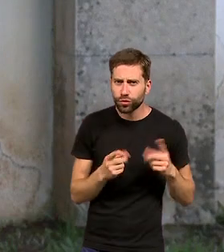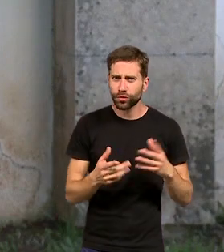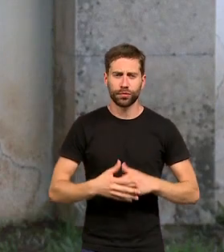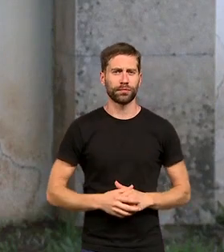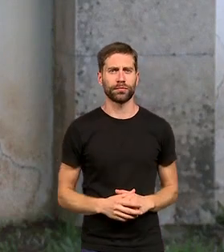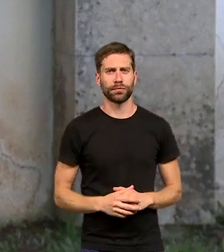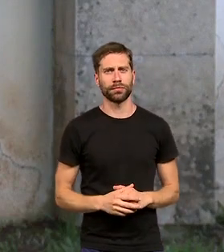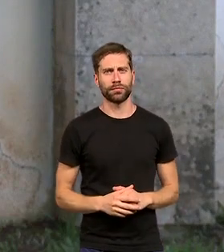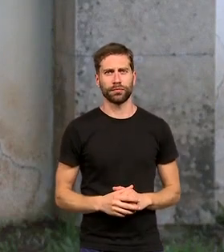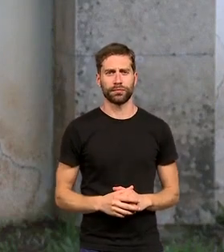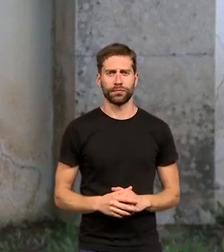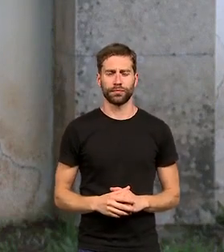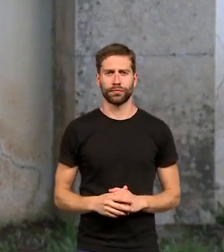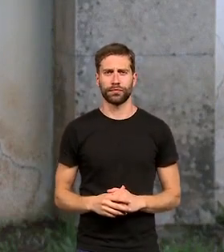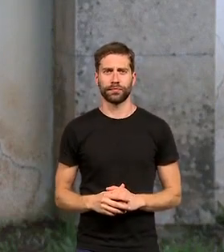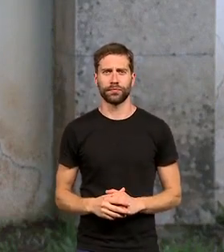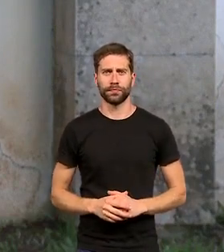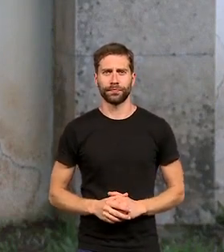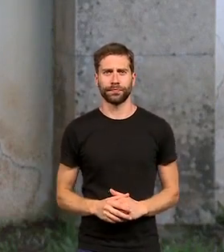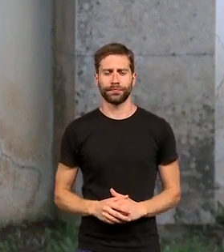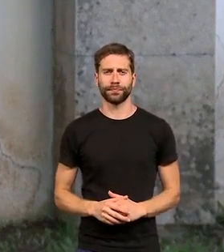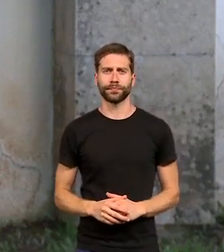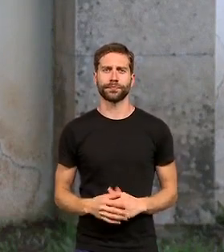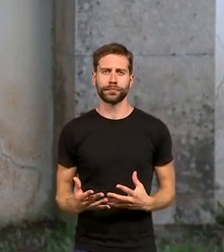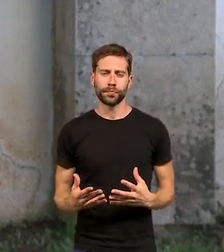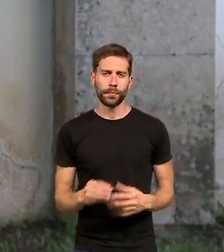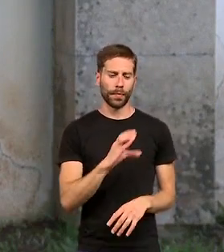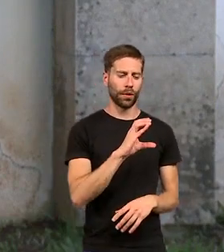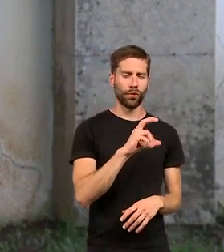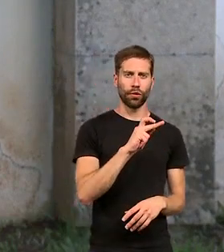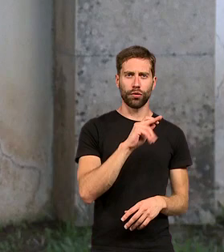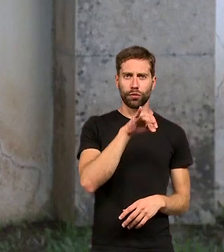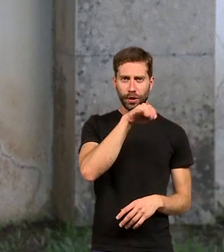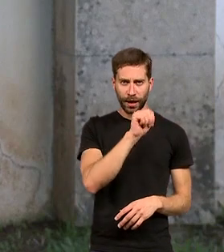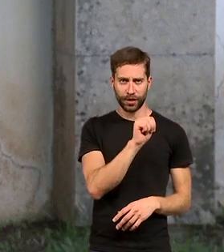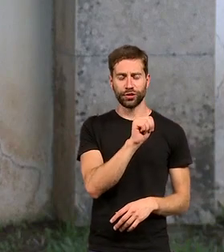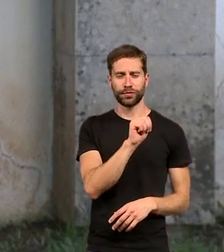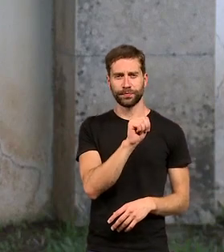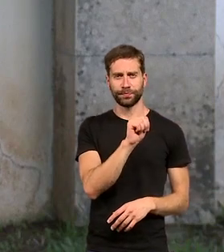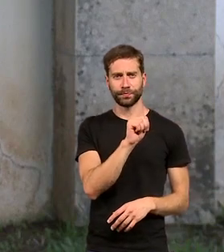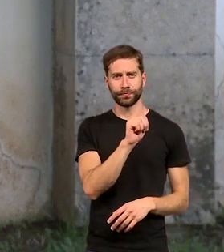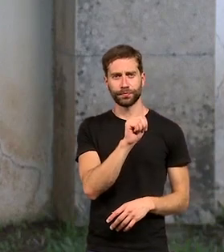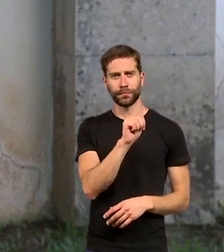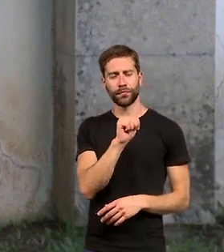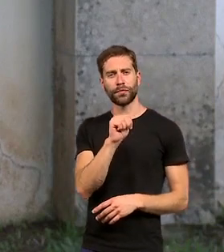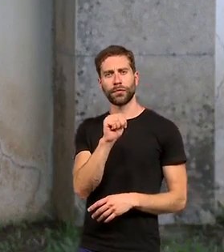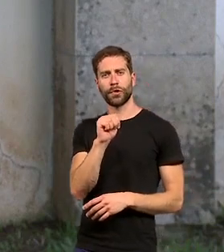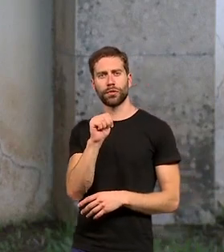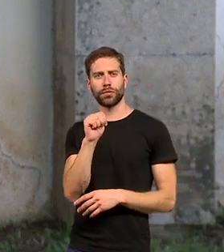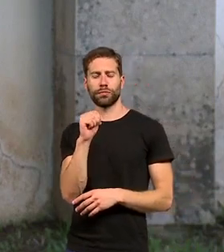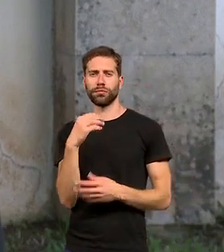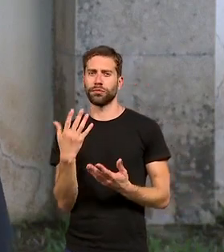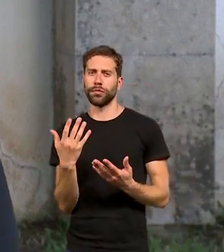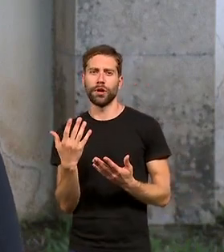estéticas, e juntar, ou melhor, o CAIS colocar-se a falar em diálogo